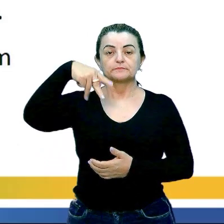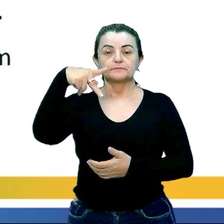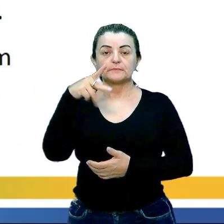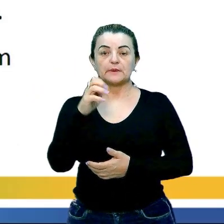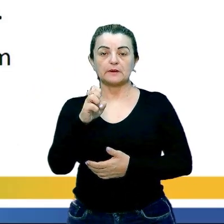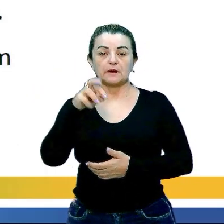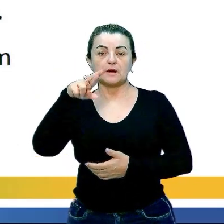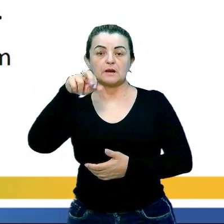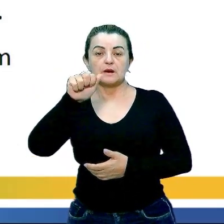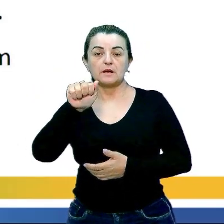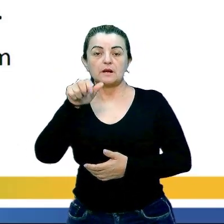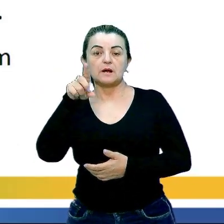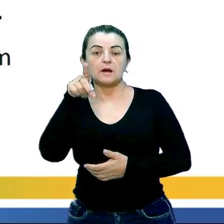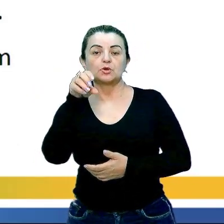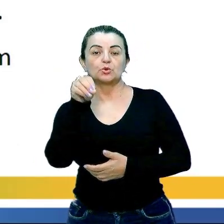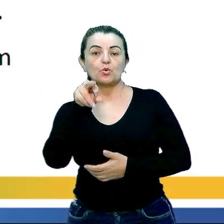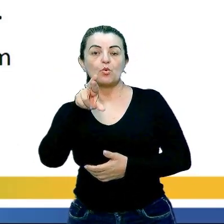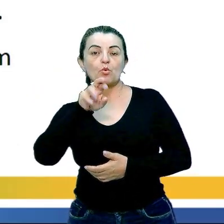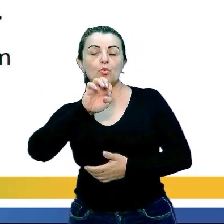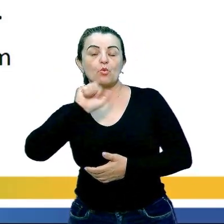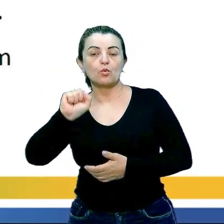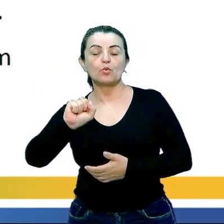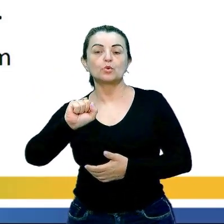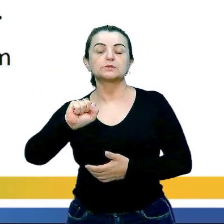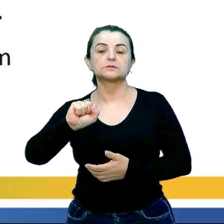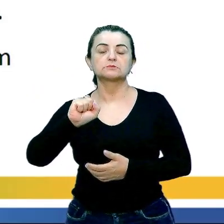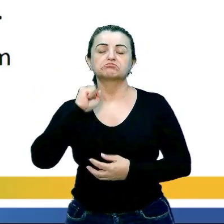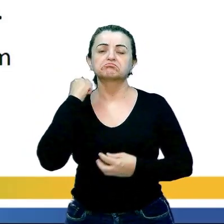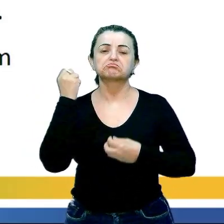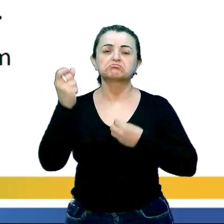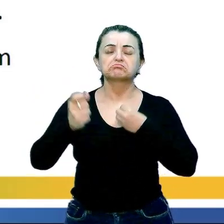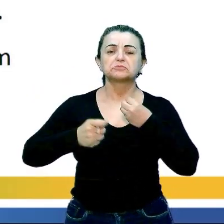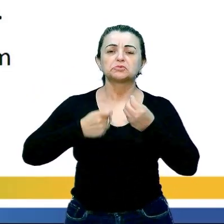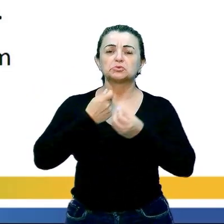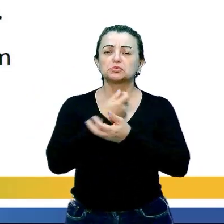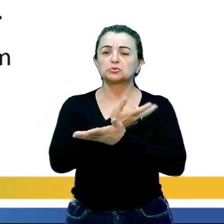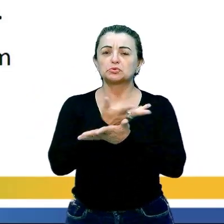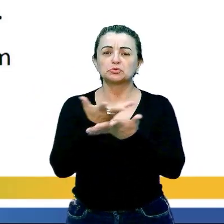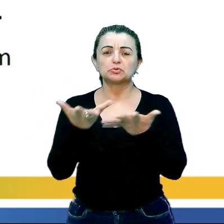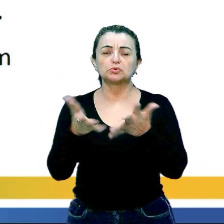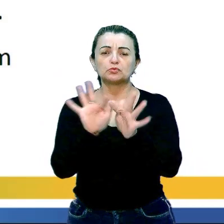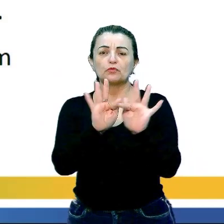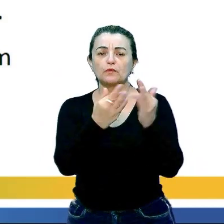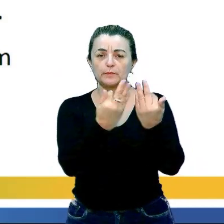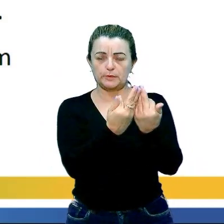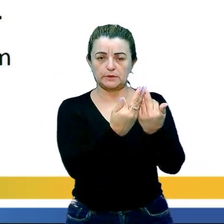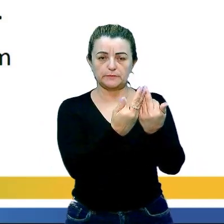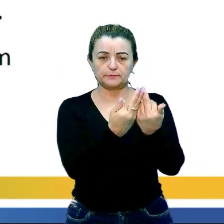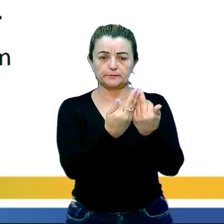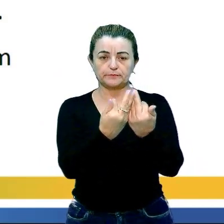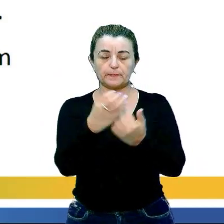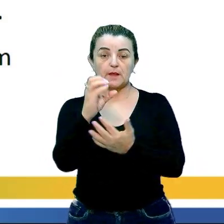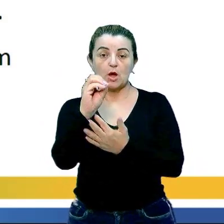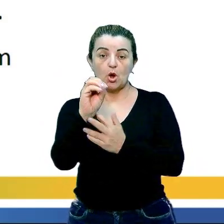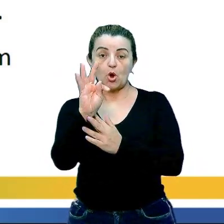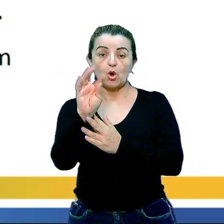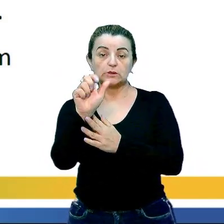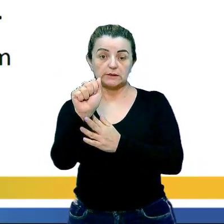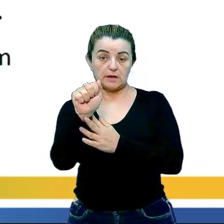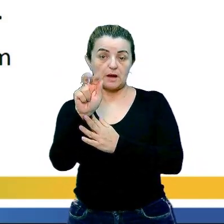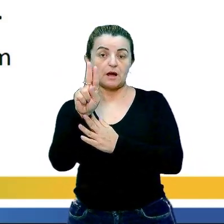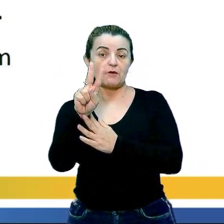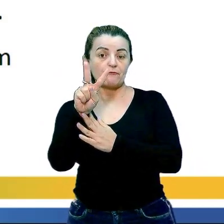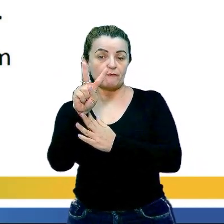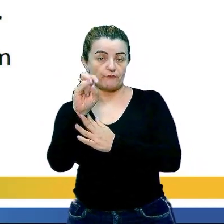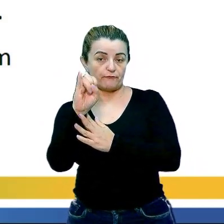principais imperadores e as suas dinastias, né? As suas famílias, né? Otaviano Augusto, que é